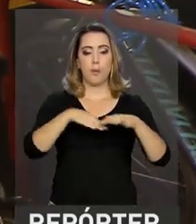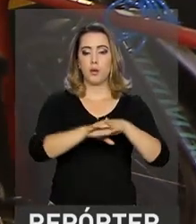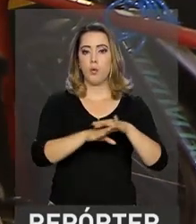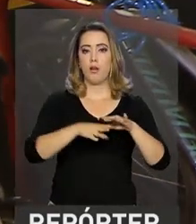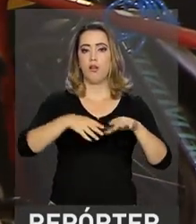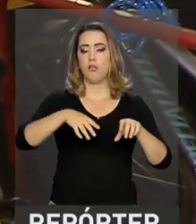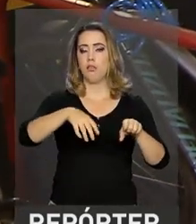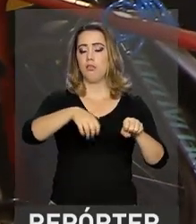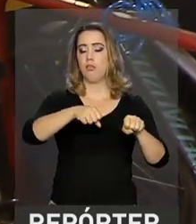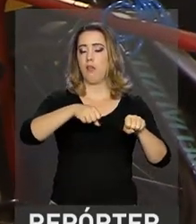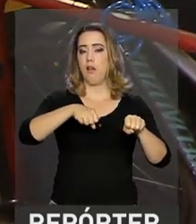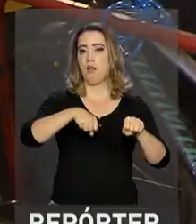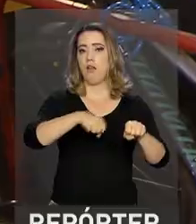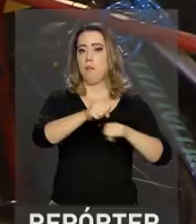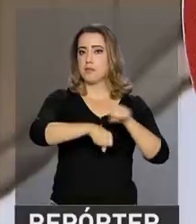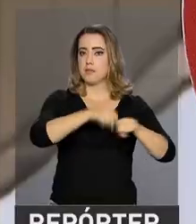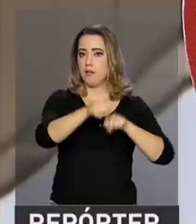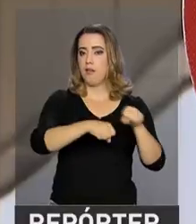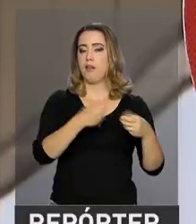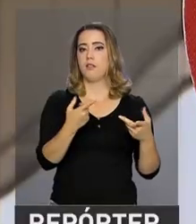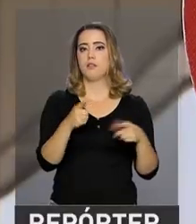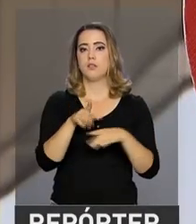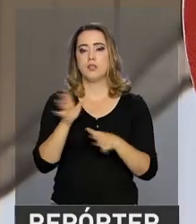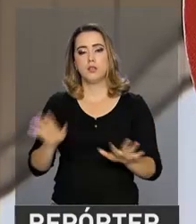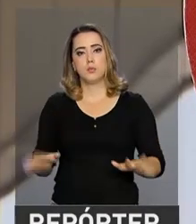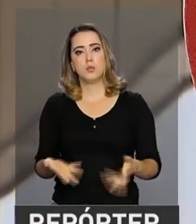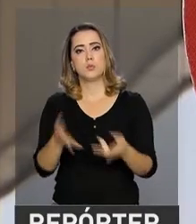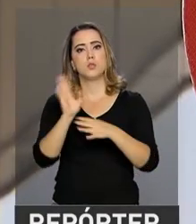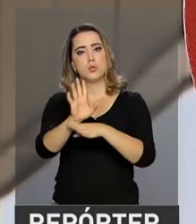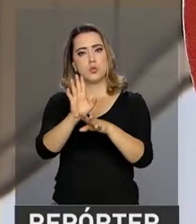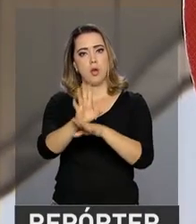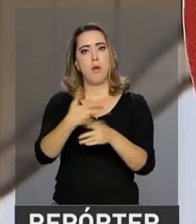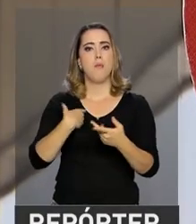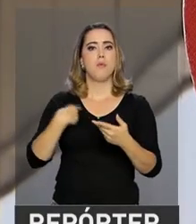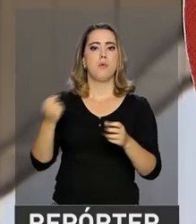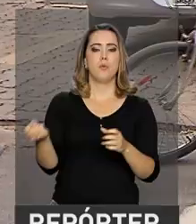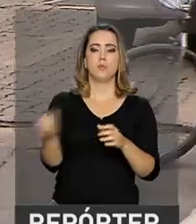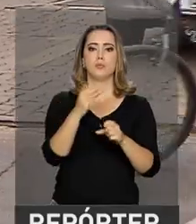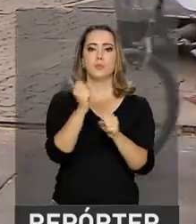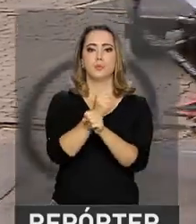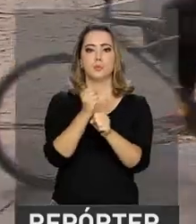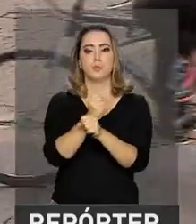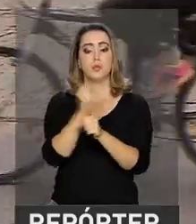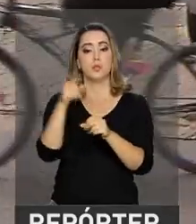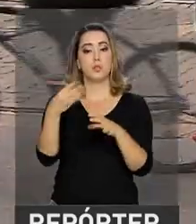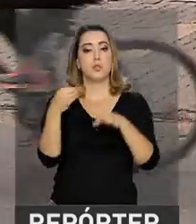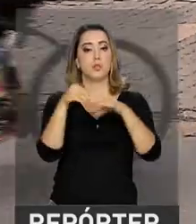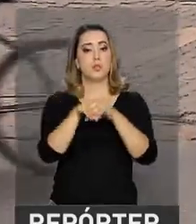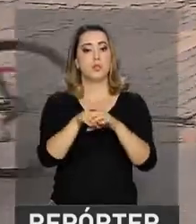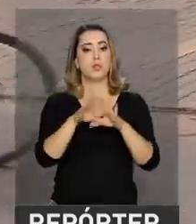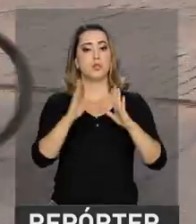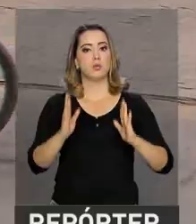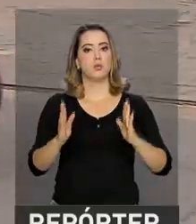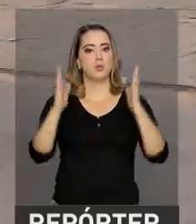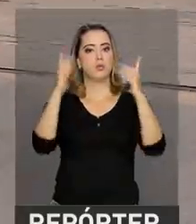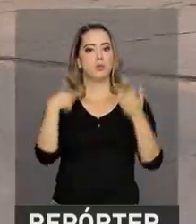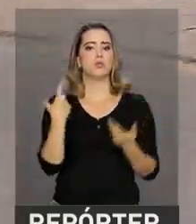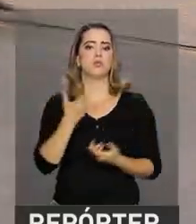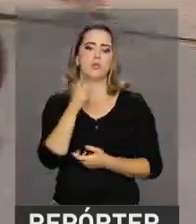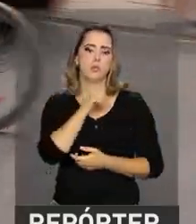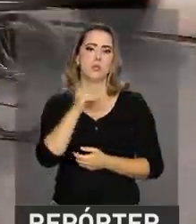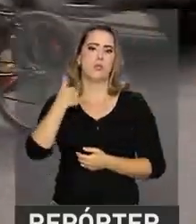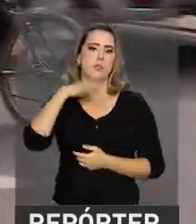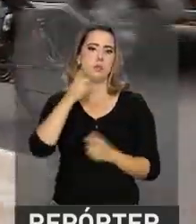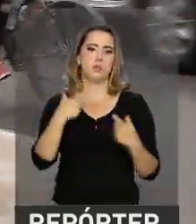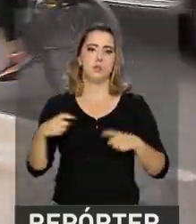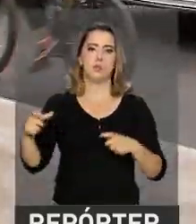número de vagas, promoção de apoio para os ciclistas, como reformas internas no prédio. Esse ano a gente ganhou um pouquinho mais de espaço, a gente tentou